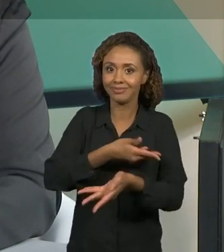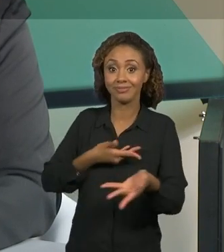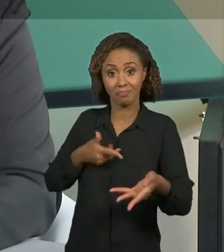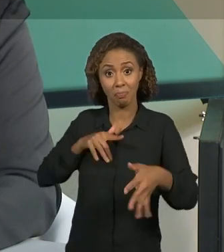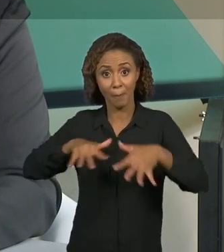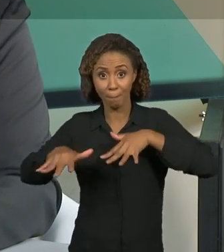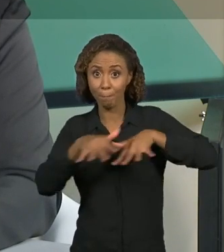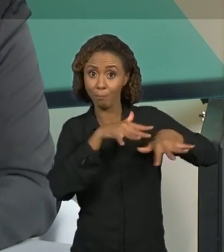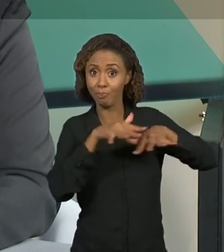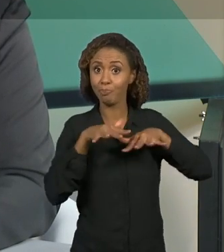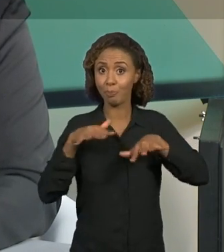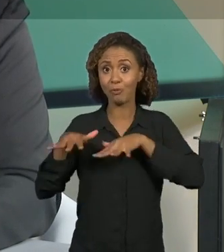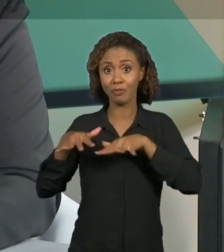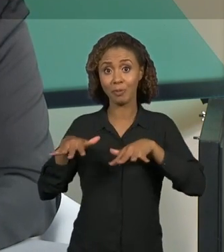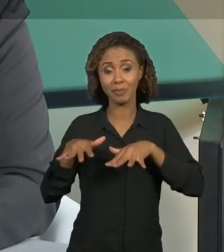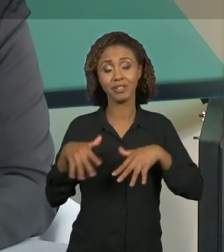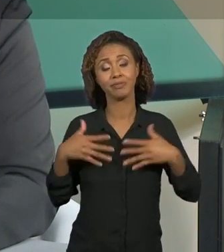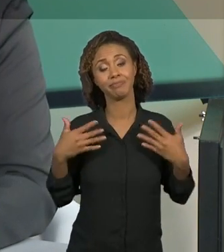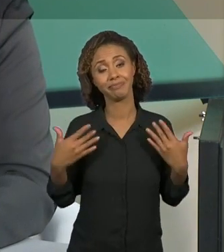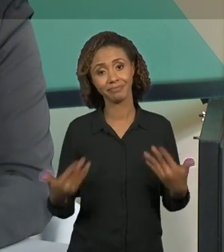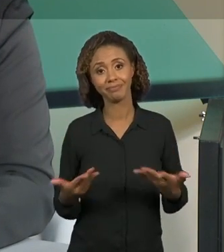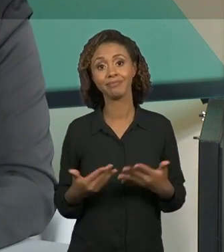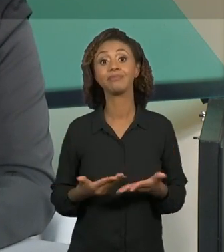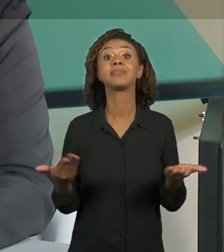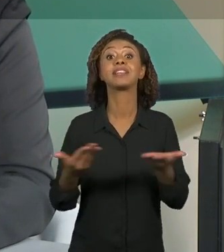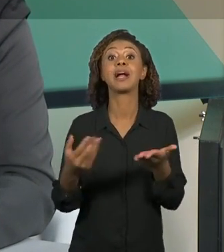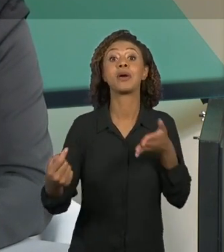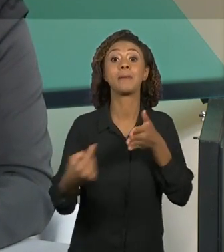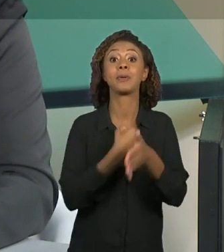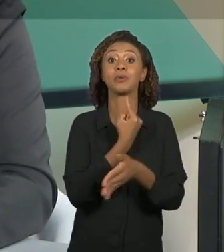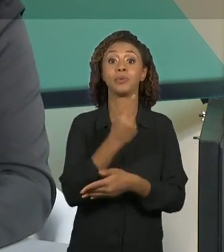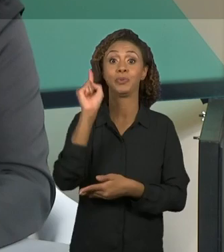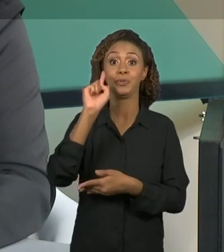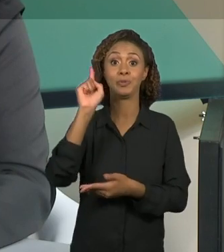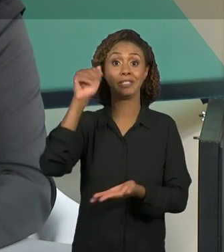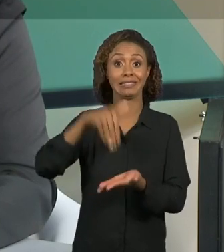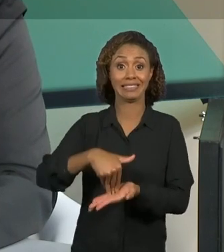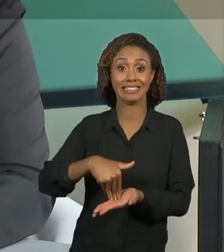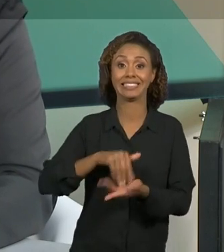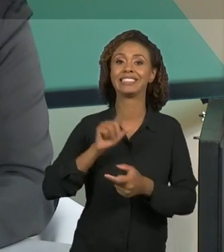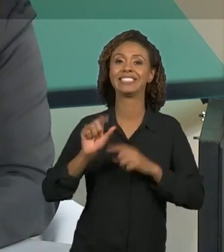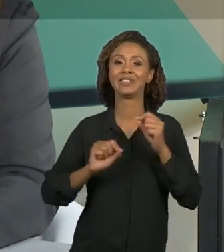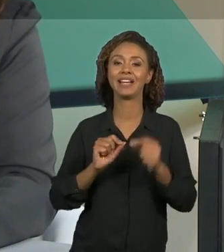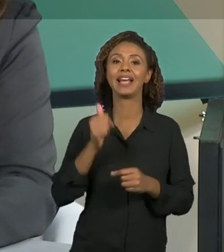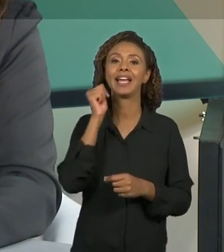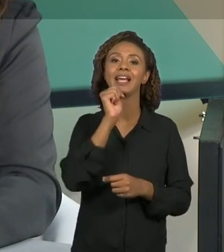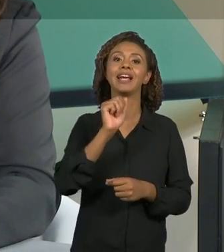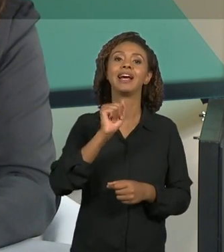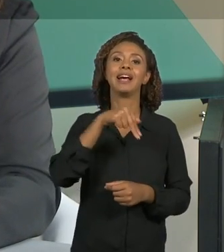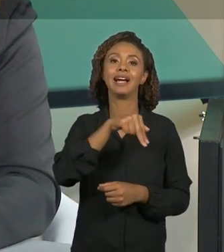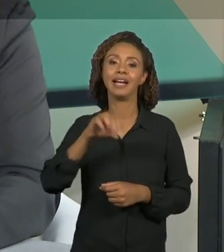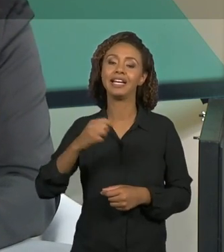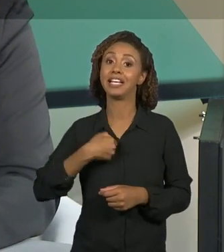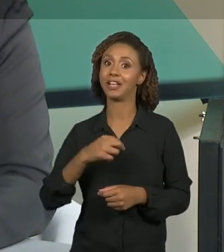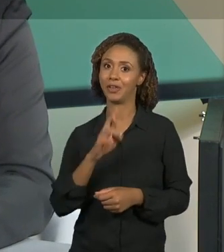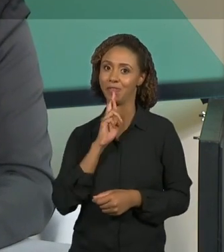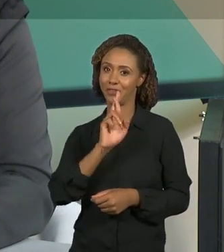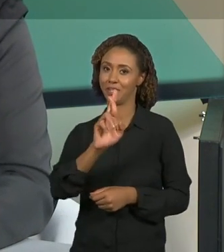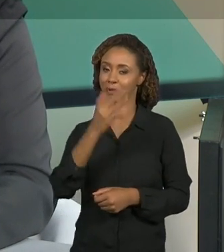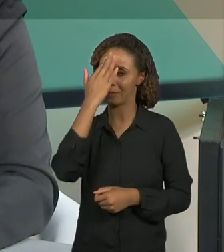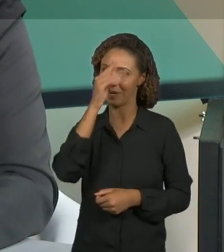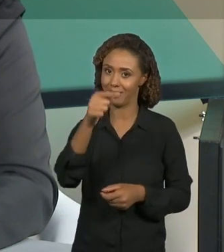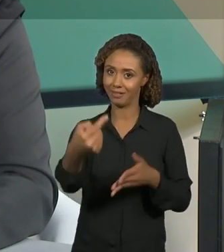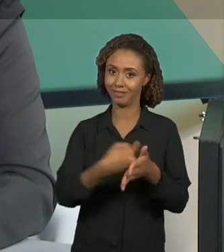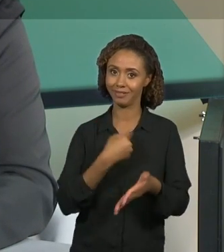dentro da dinâmica do próprio curso e agora a gente vai para nós a última pergunta o que é da ana e aí eu vou responder ele obrigada pela